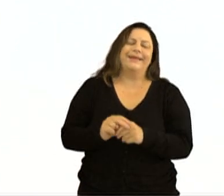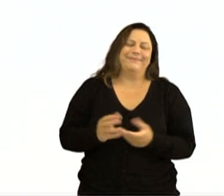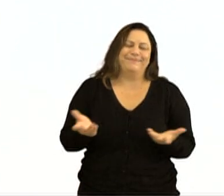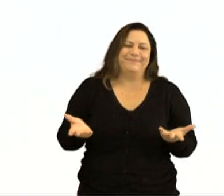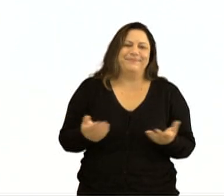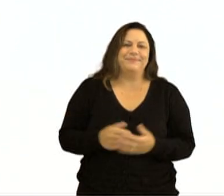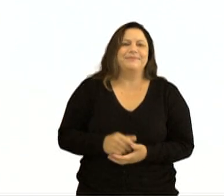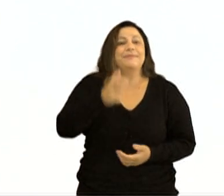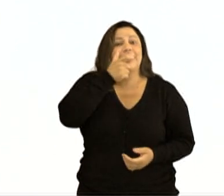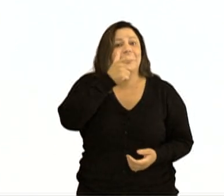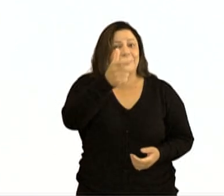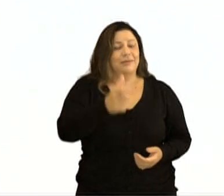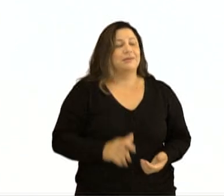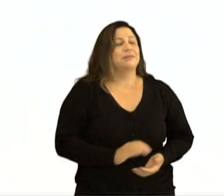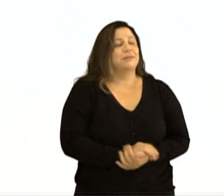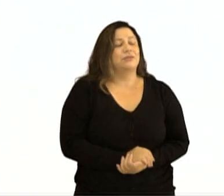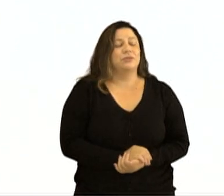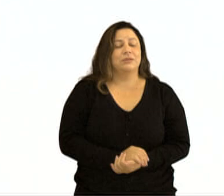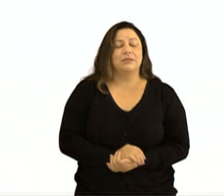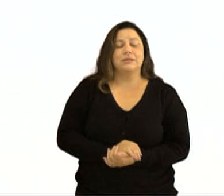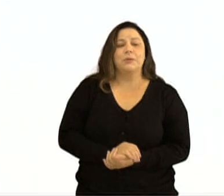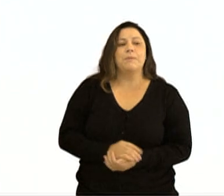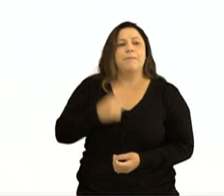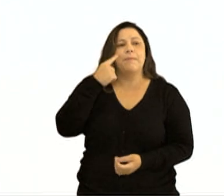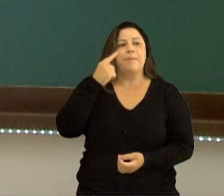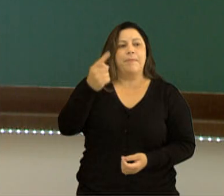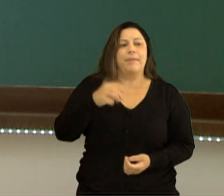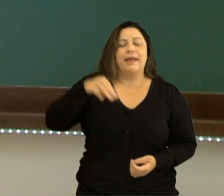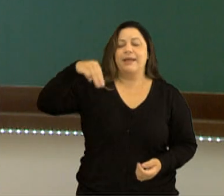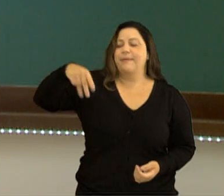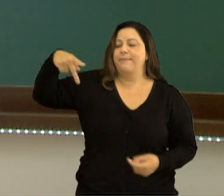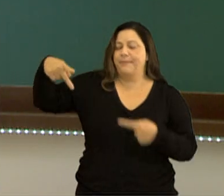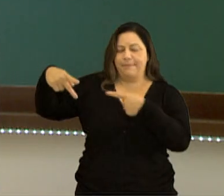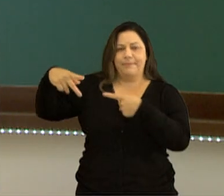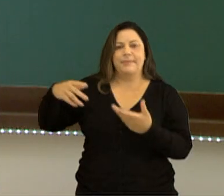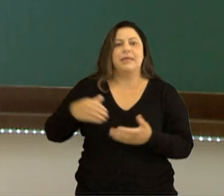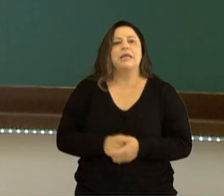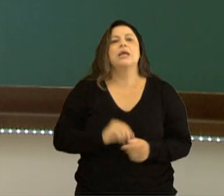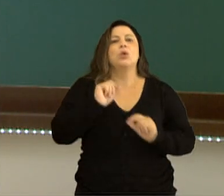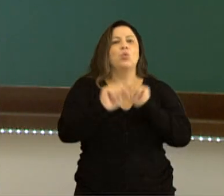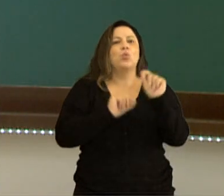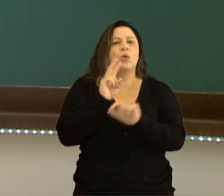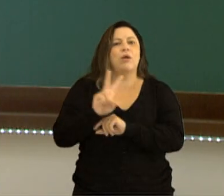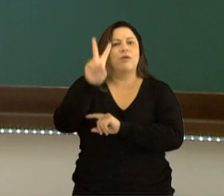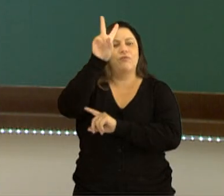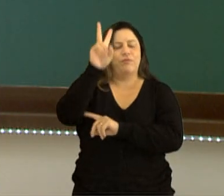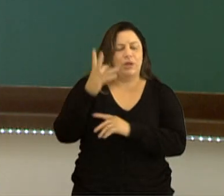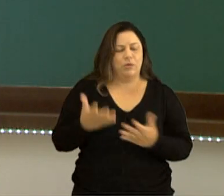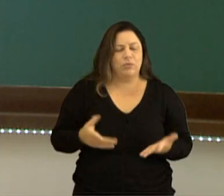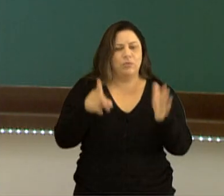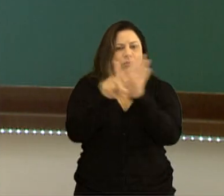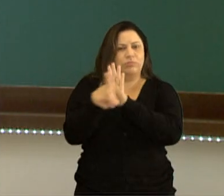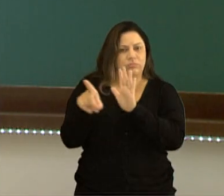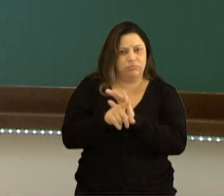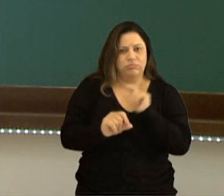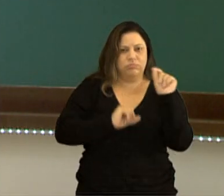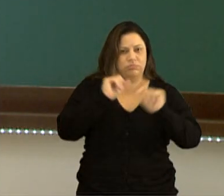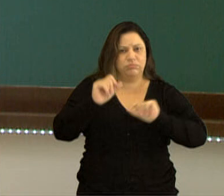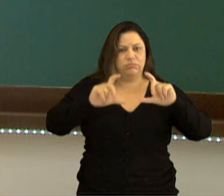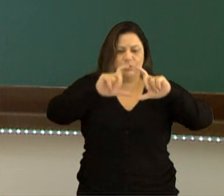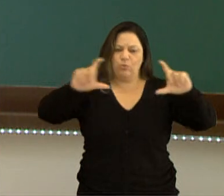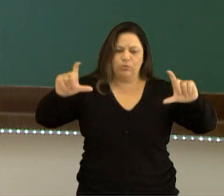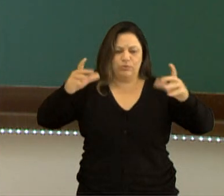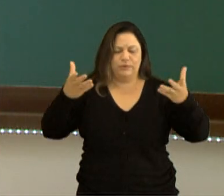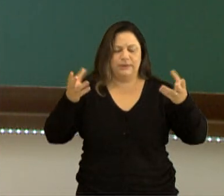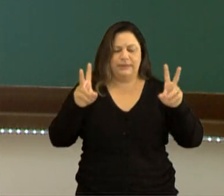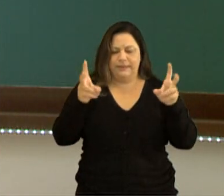bastante interessantes. Então aqui a gente pega o peso, né? Qual o valor que vai valer aquela questão em relação